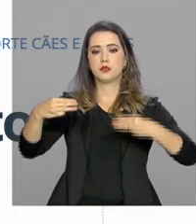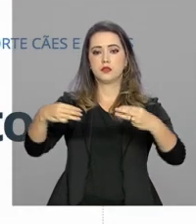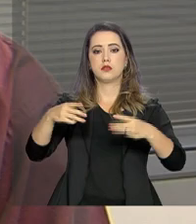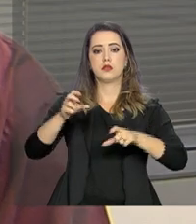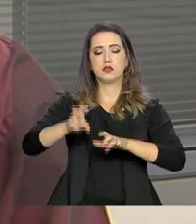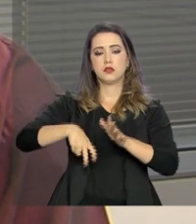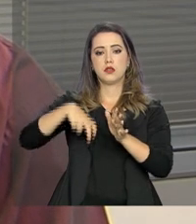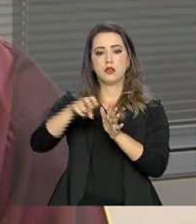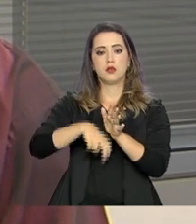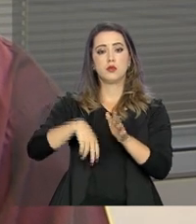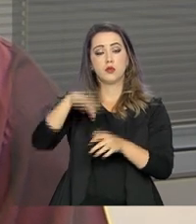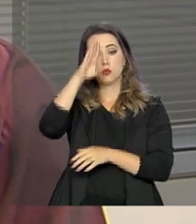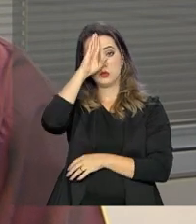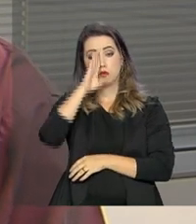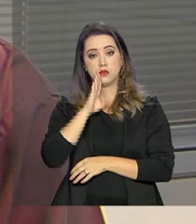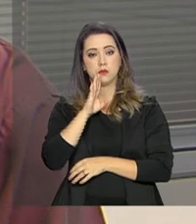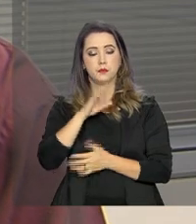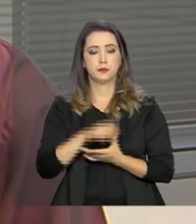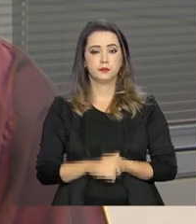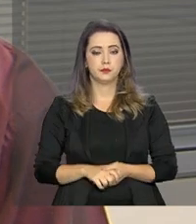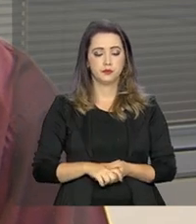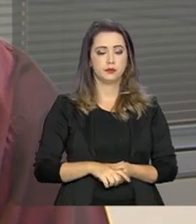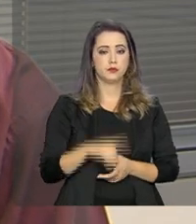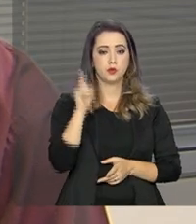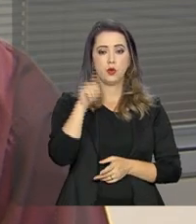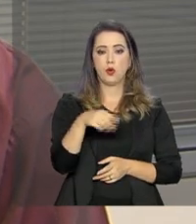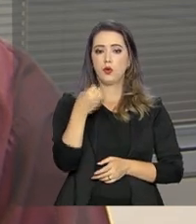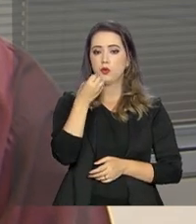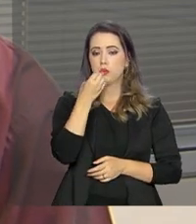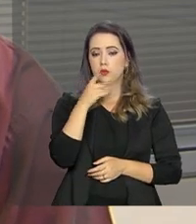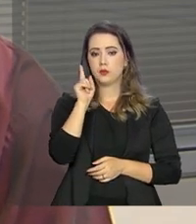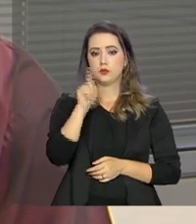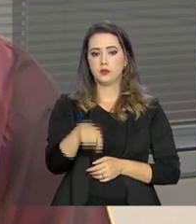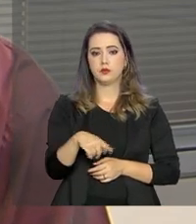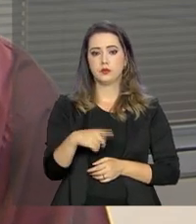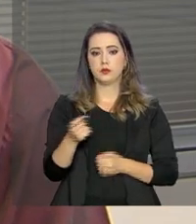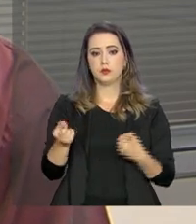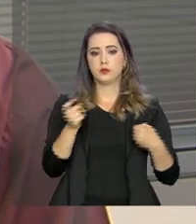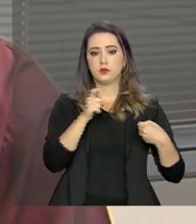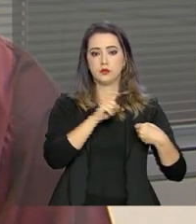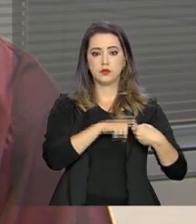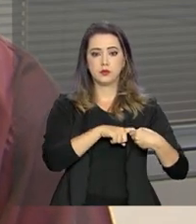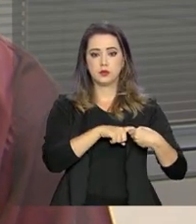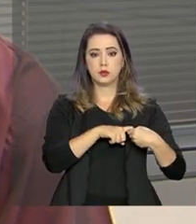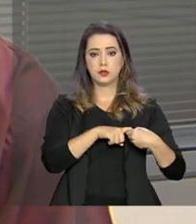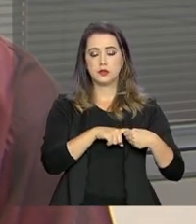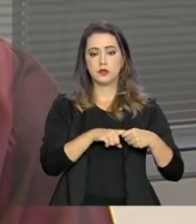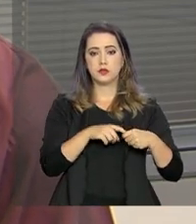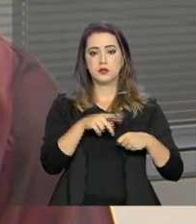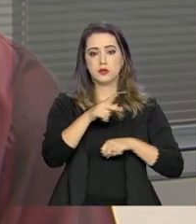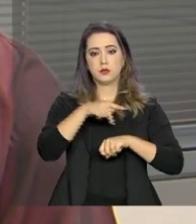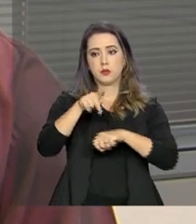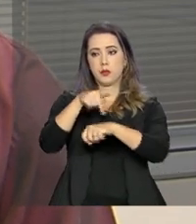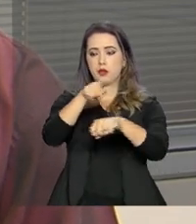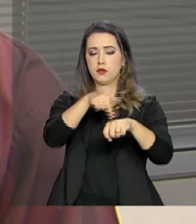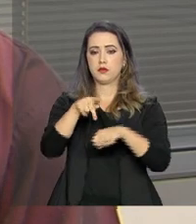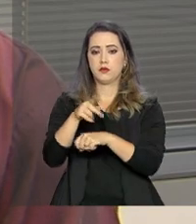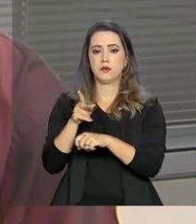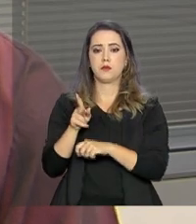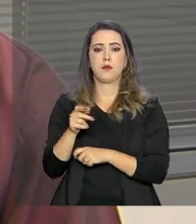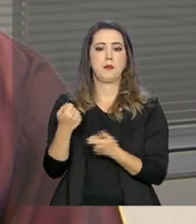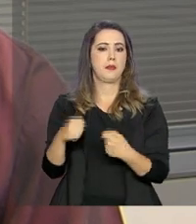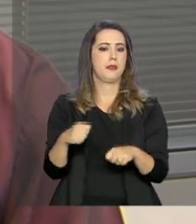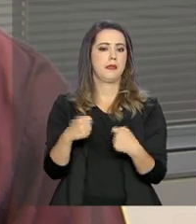custos a vantagem de o animal ter o passaporte que permite o retorno dele do país que foi sem